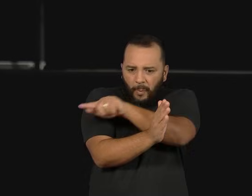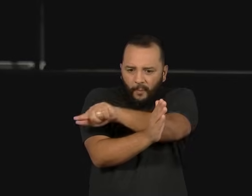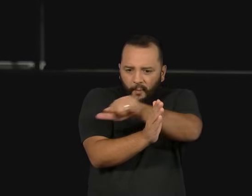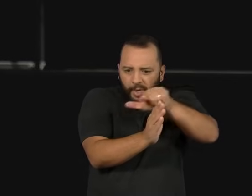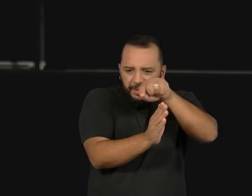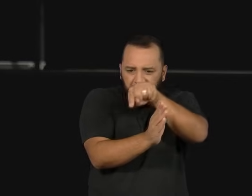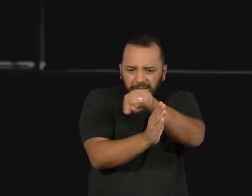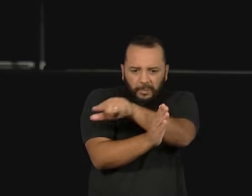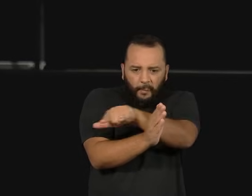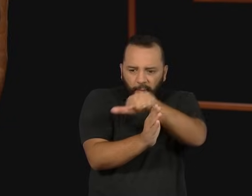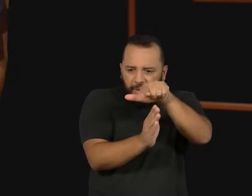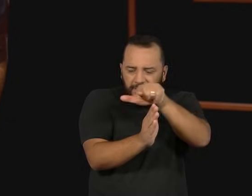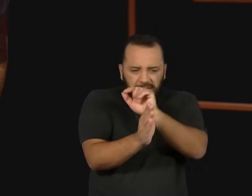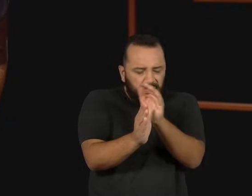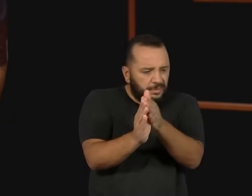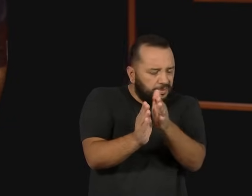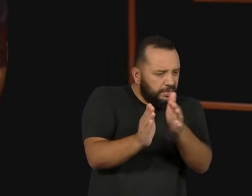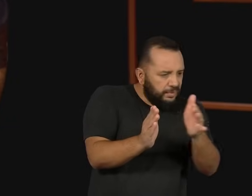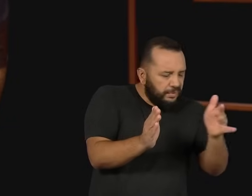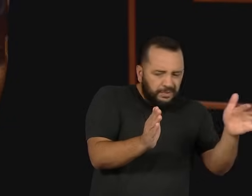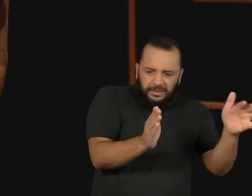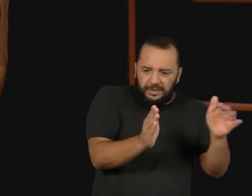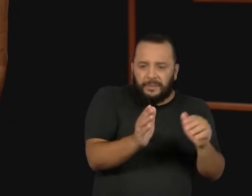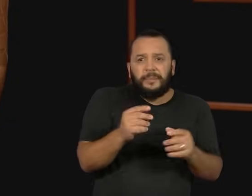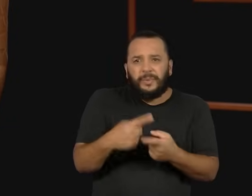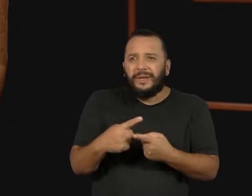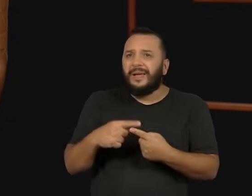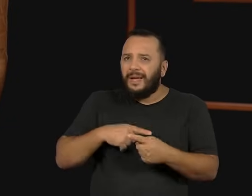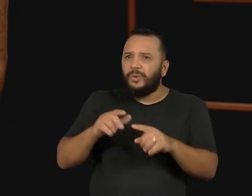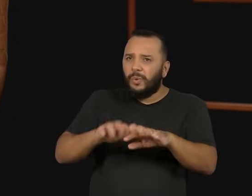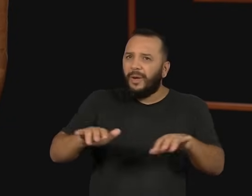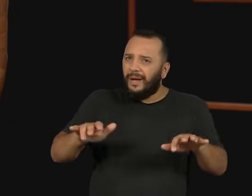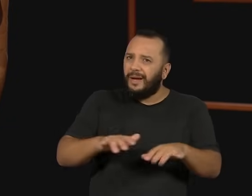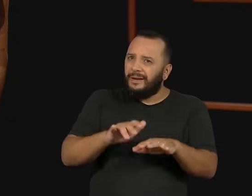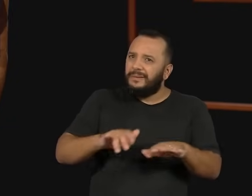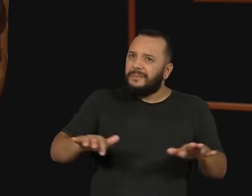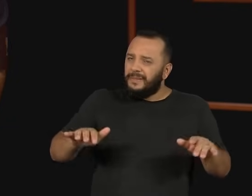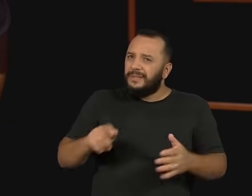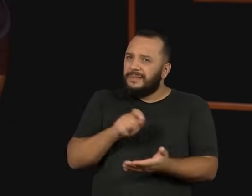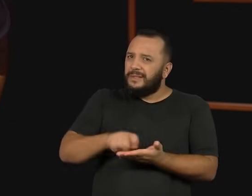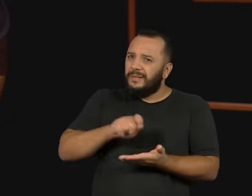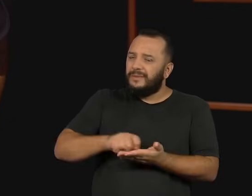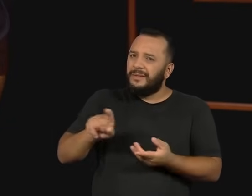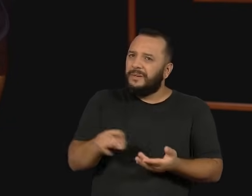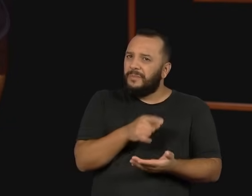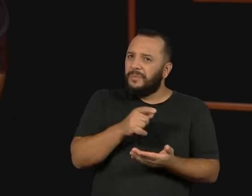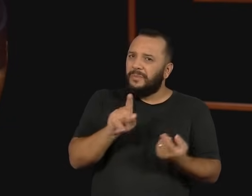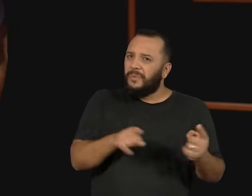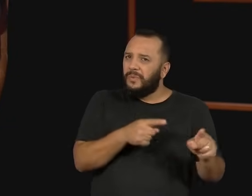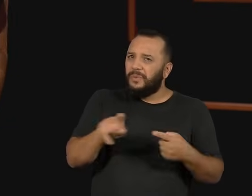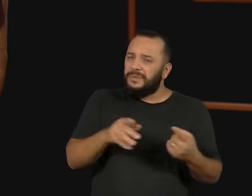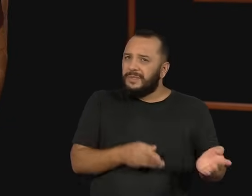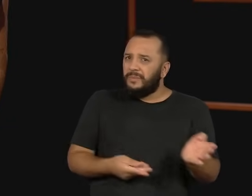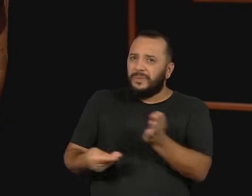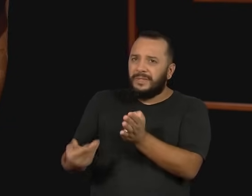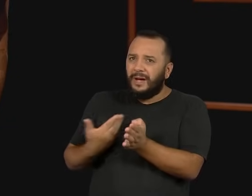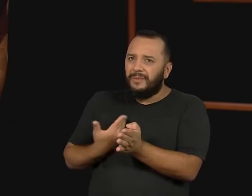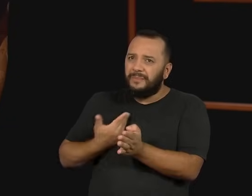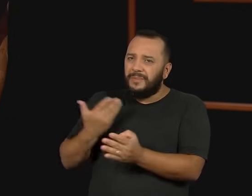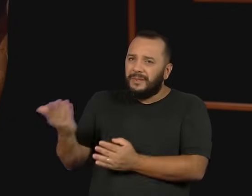tocava, talvez eu fazia algumas composições e mostrava para alguns amigos, muito próximos. Nem imaginava que aquilo